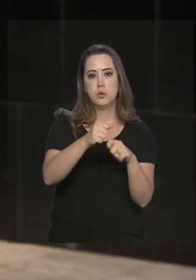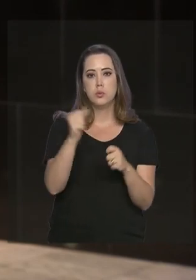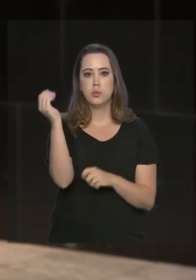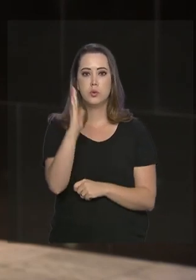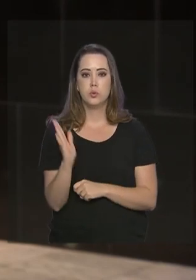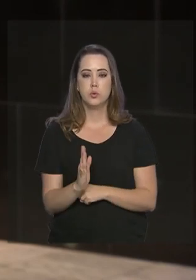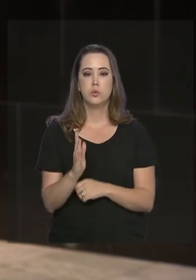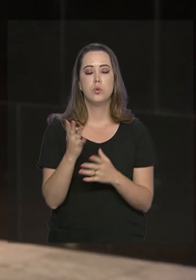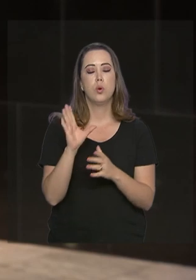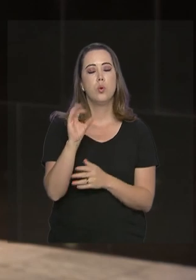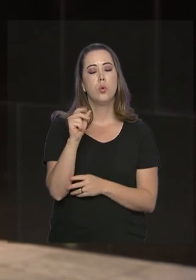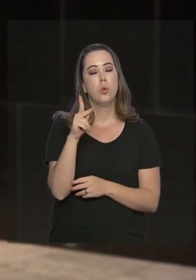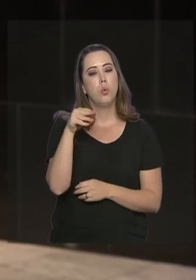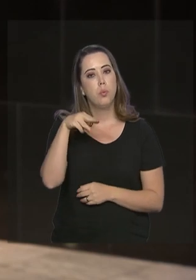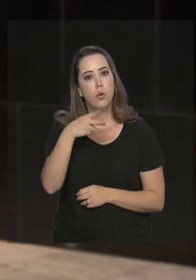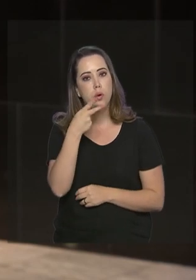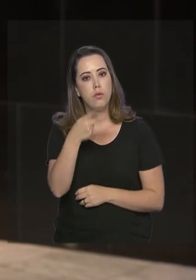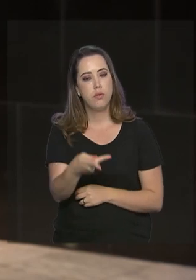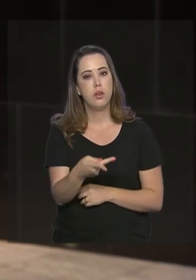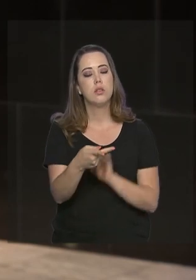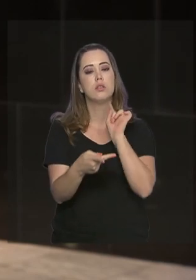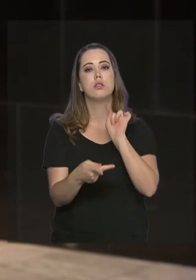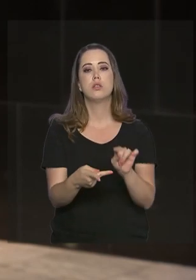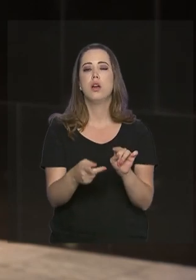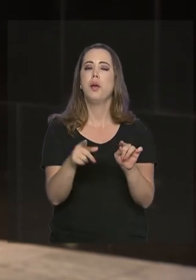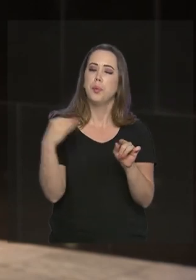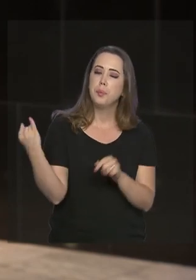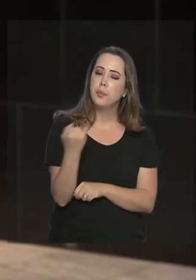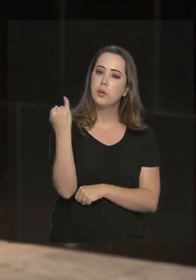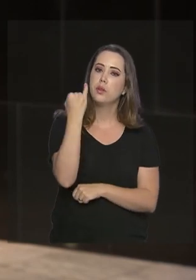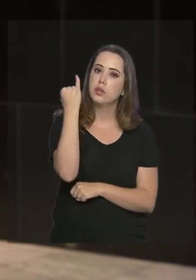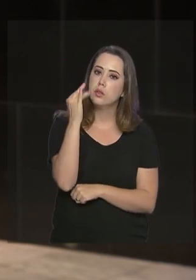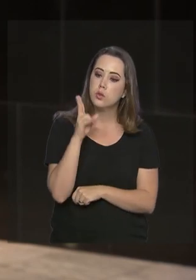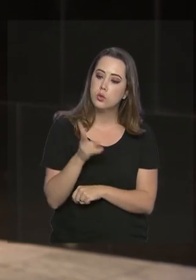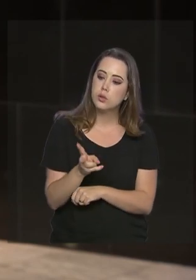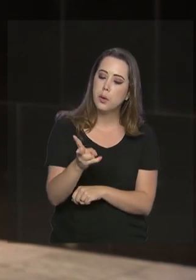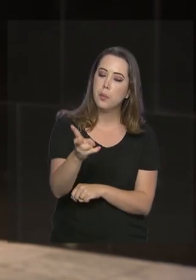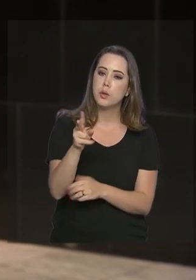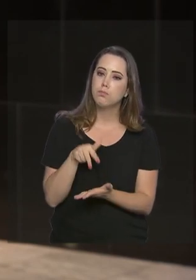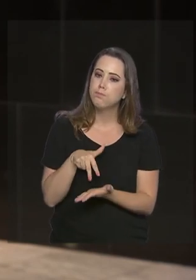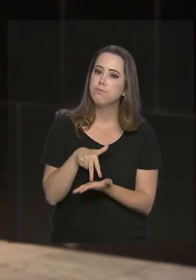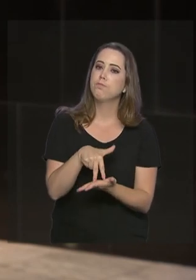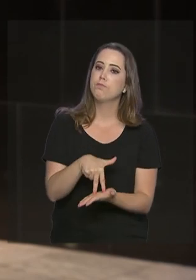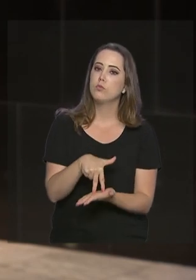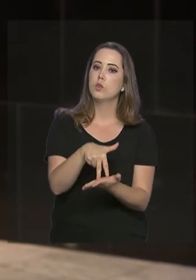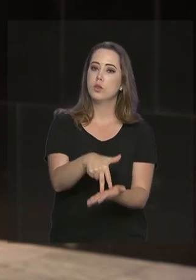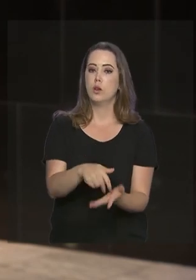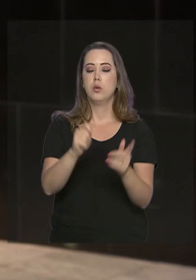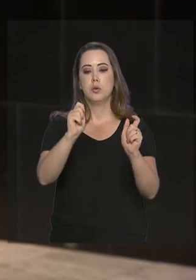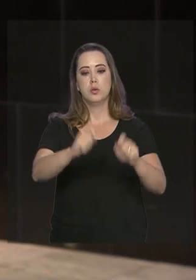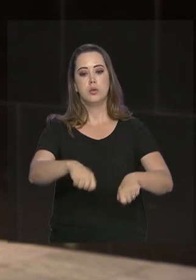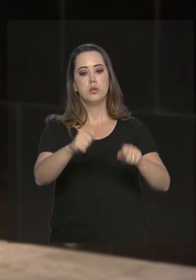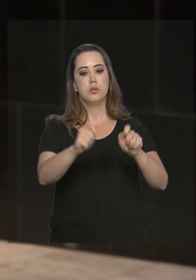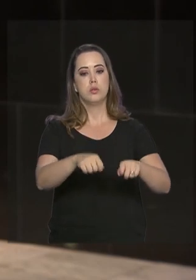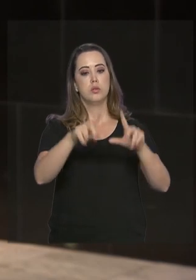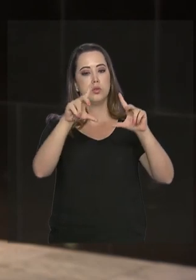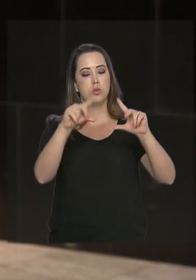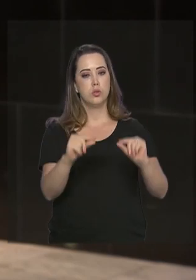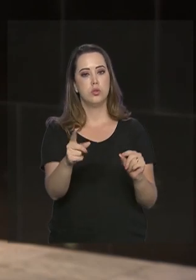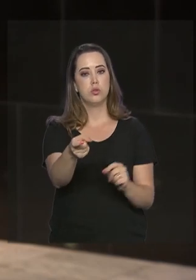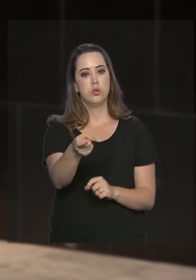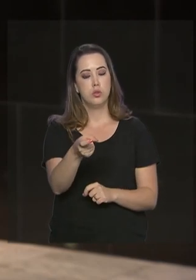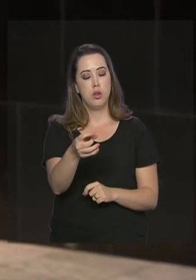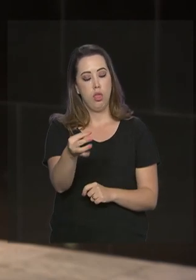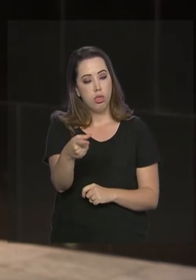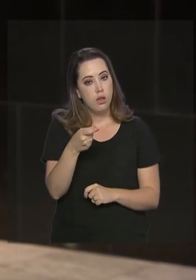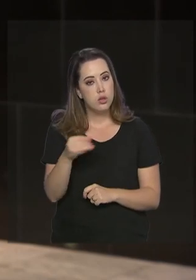brasileira, o Copom enfatiza que é essencial perseverar para permitir a consolidação da queda da taxa de